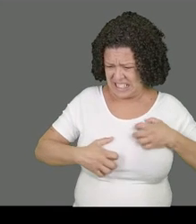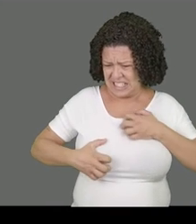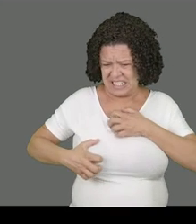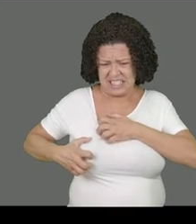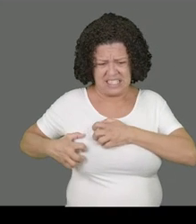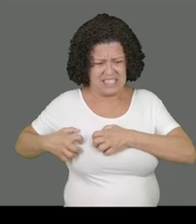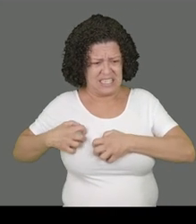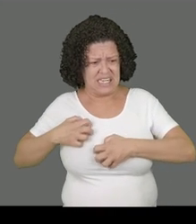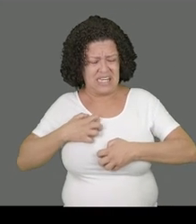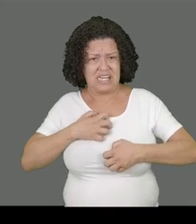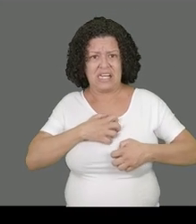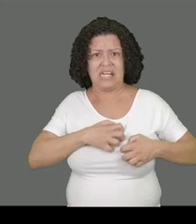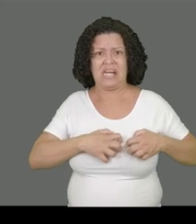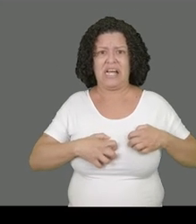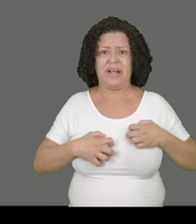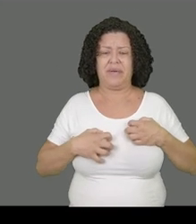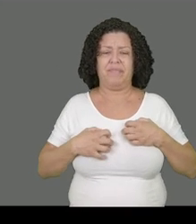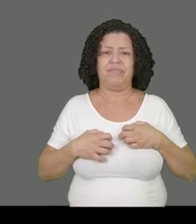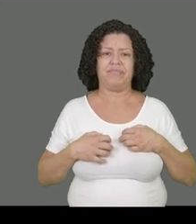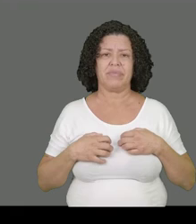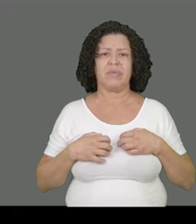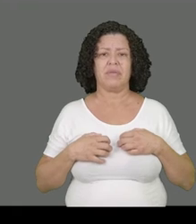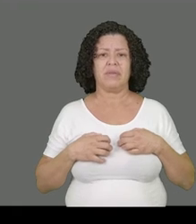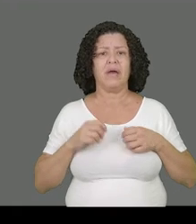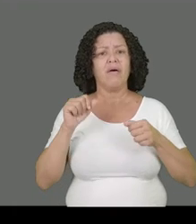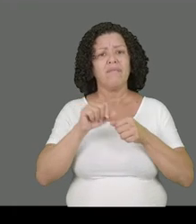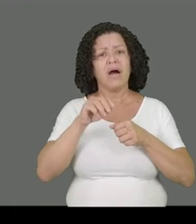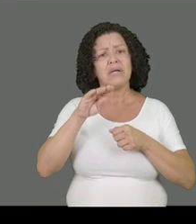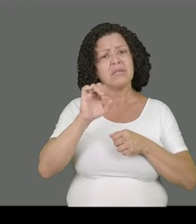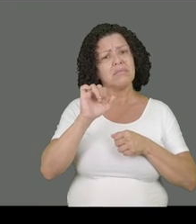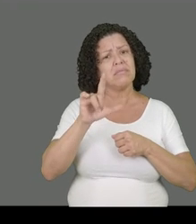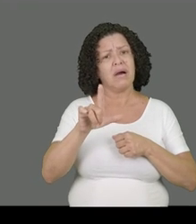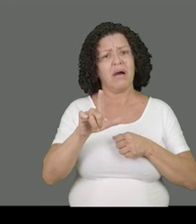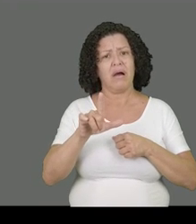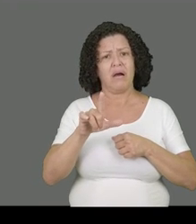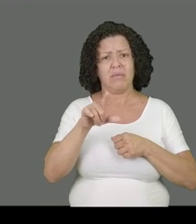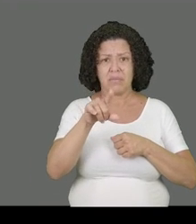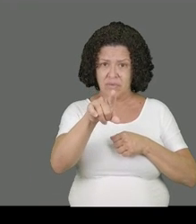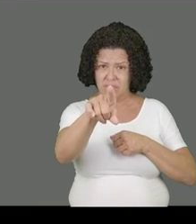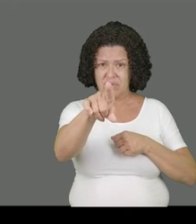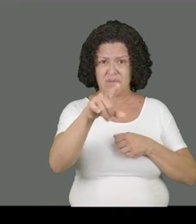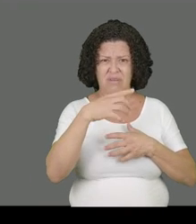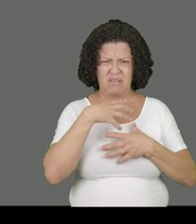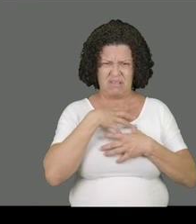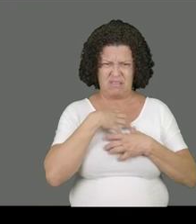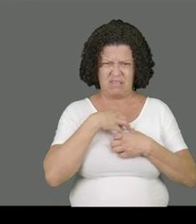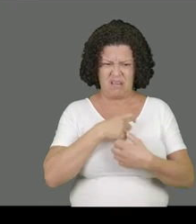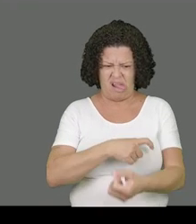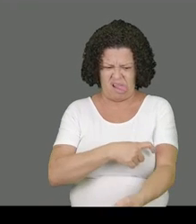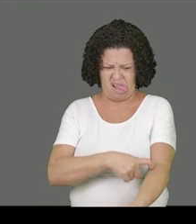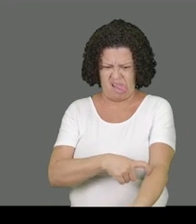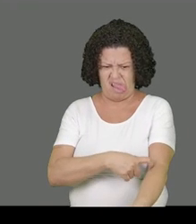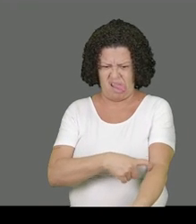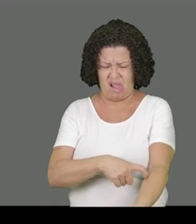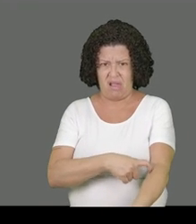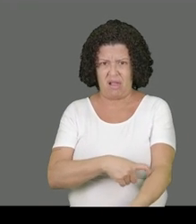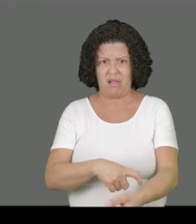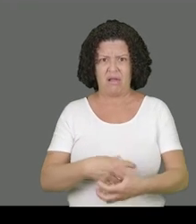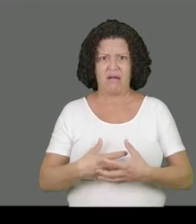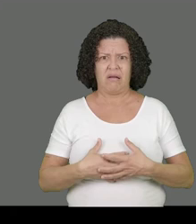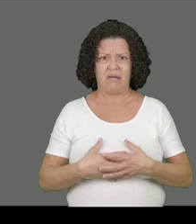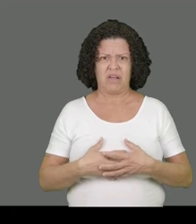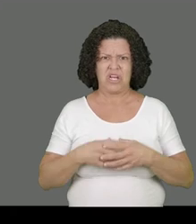revolta, de indignação, mas que acaba fazendo com que a gente fique amargo,